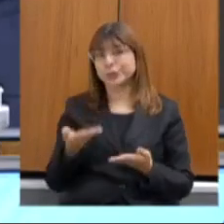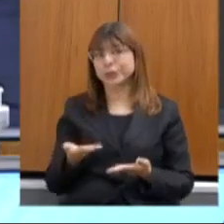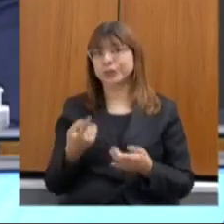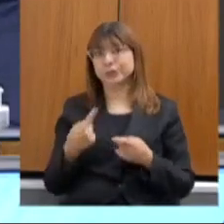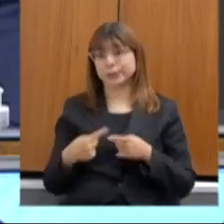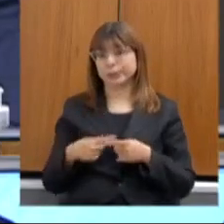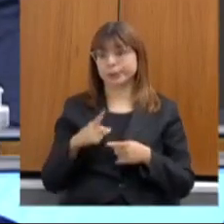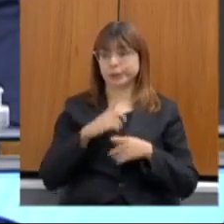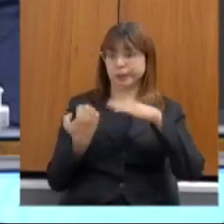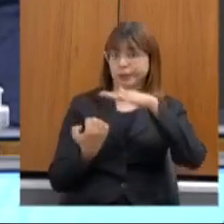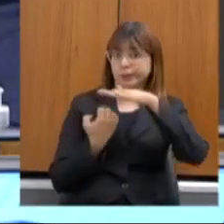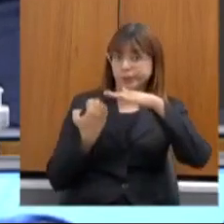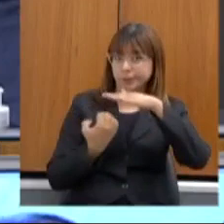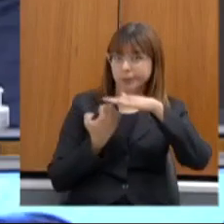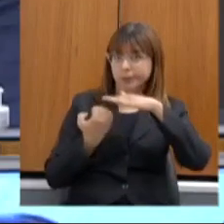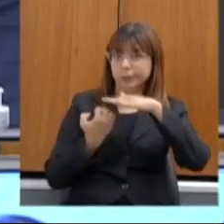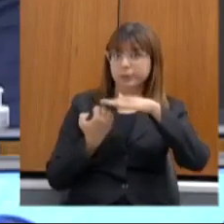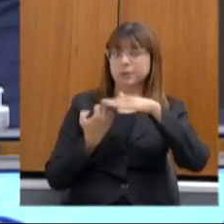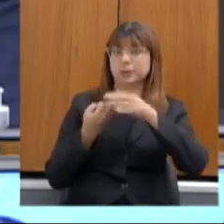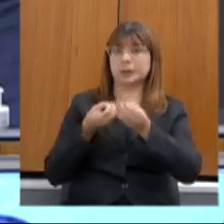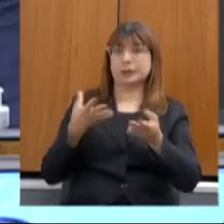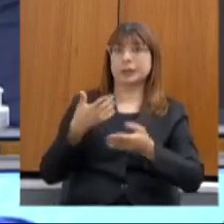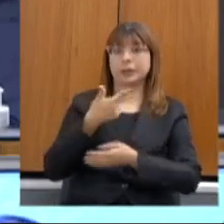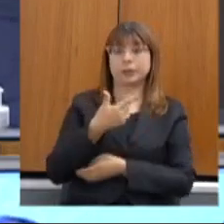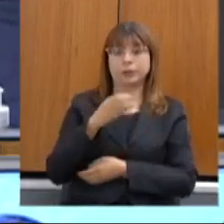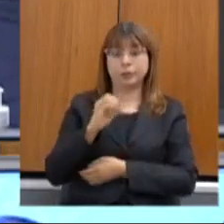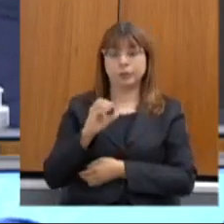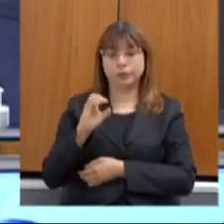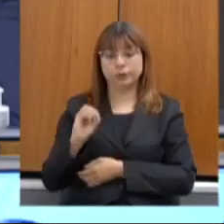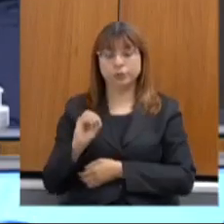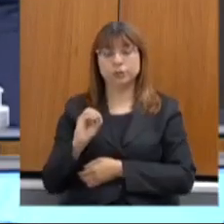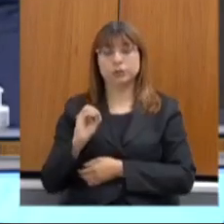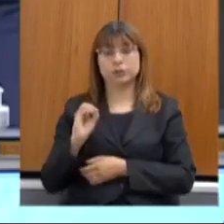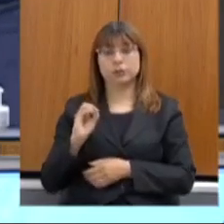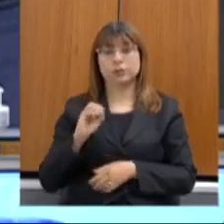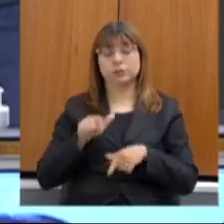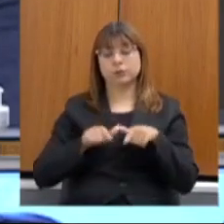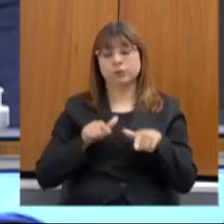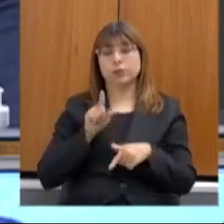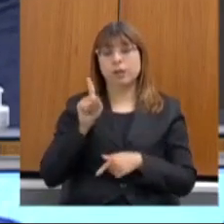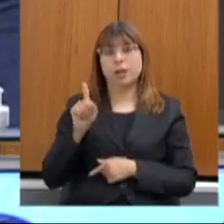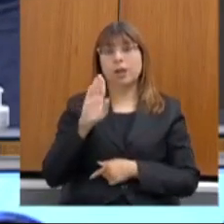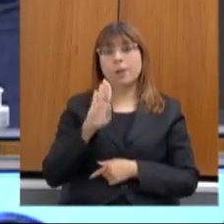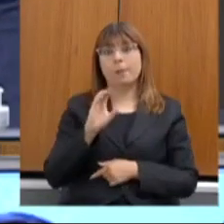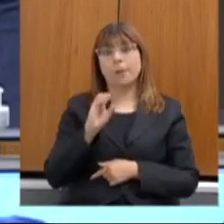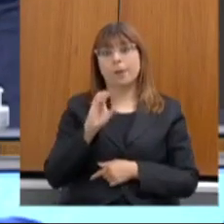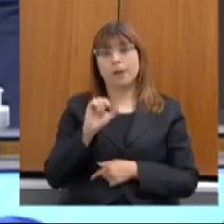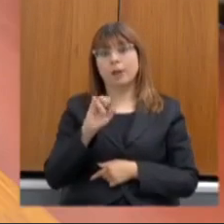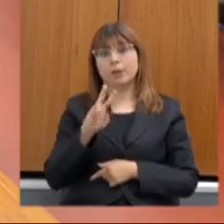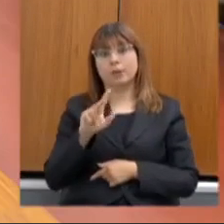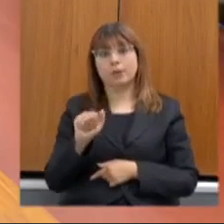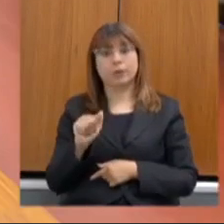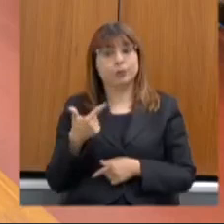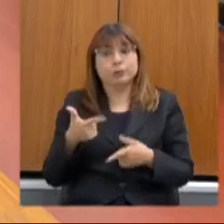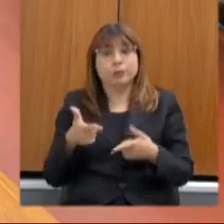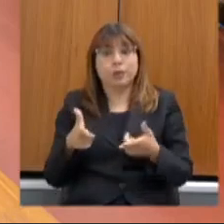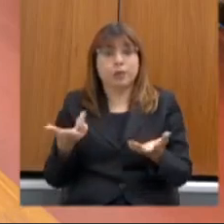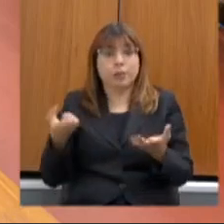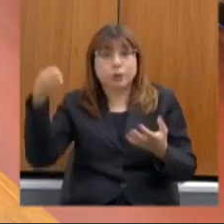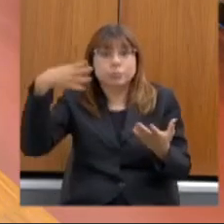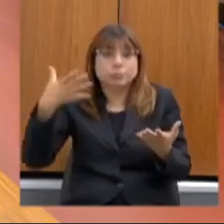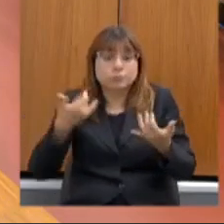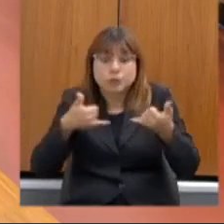de uma empresa que vai gerar 200 empregos em Bocaiúva Bocaiúva não tem energia para funcionar eu